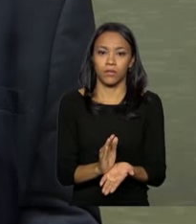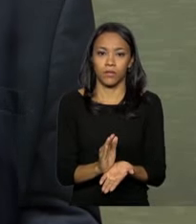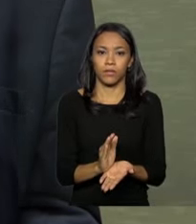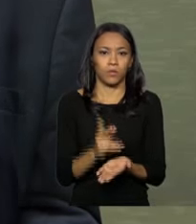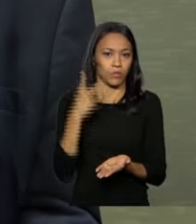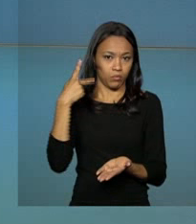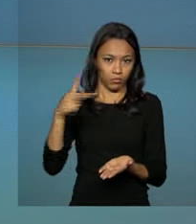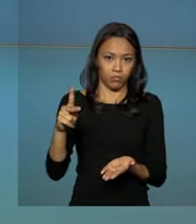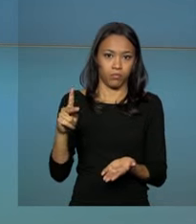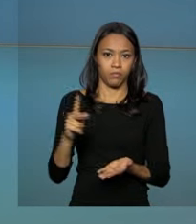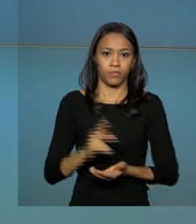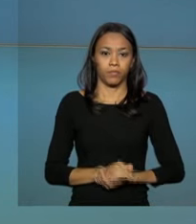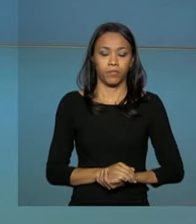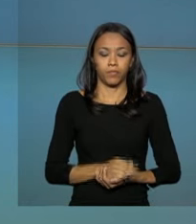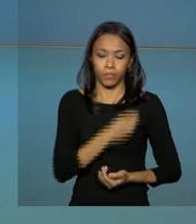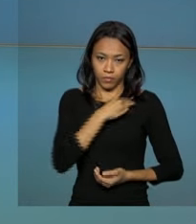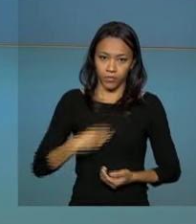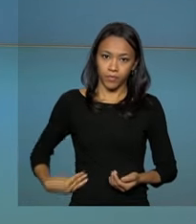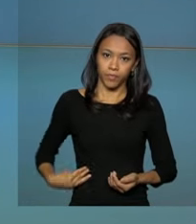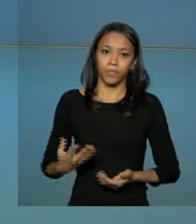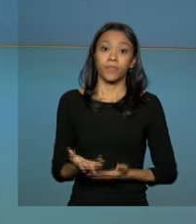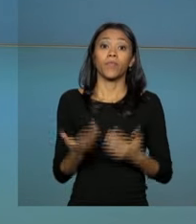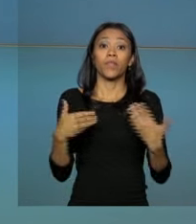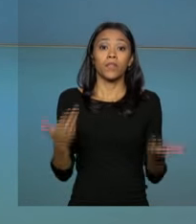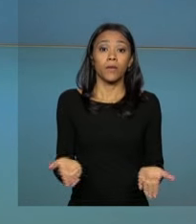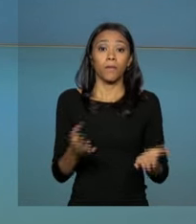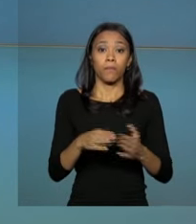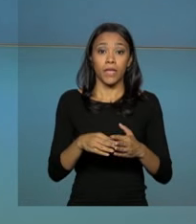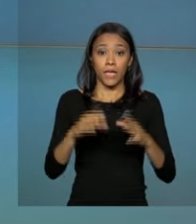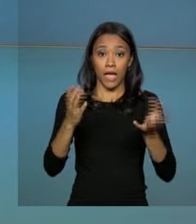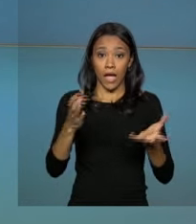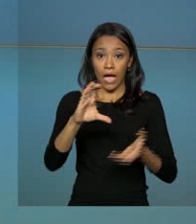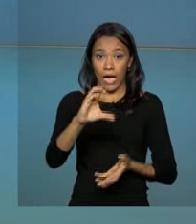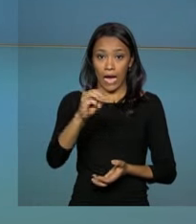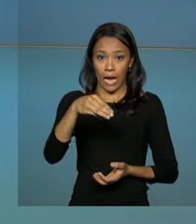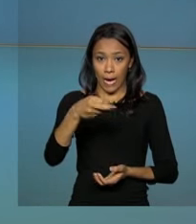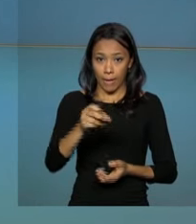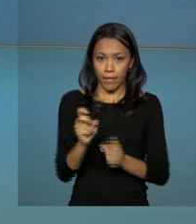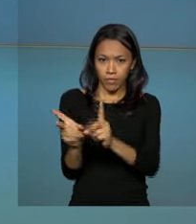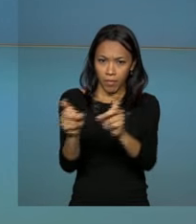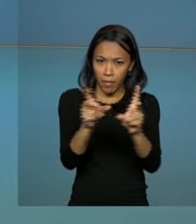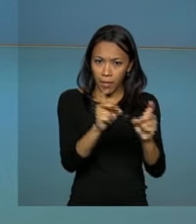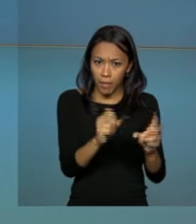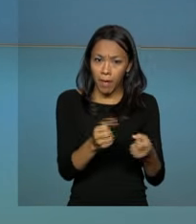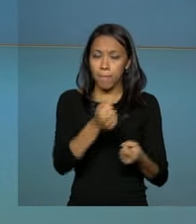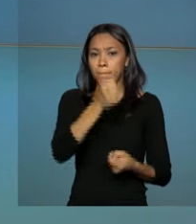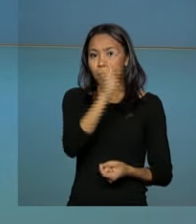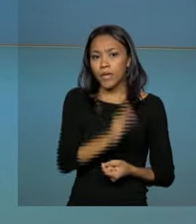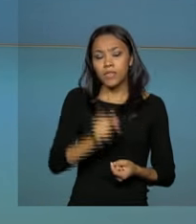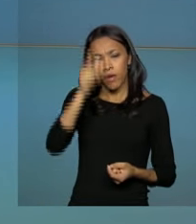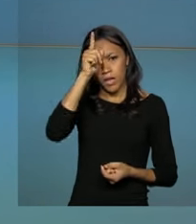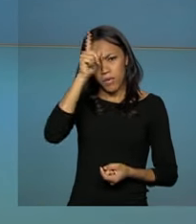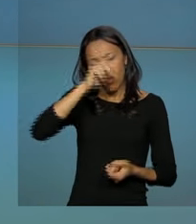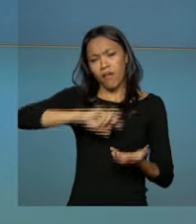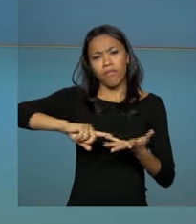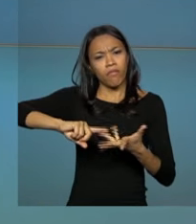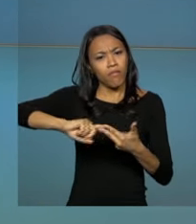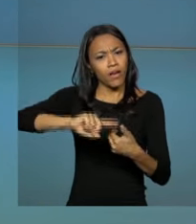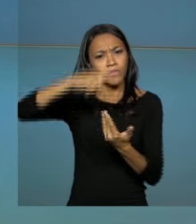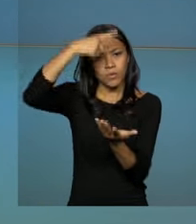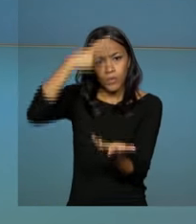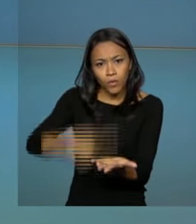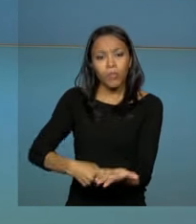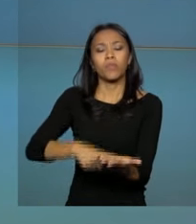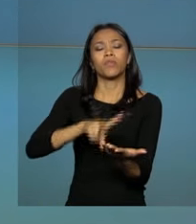todo o seu gabinete. E a Câmara de Comércio Brasil-Alemanha prevê que vários acordos na área do meio ambiente